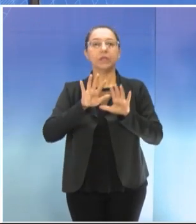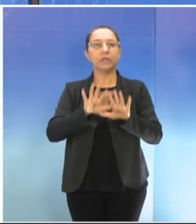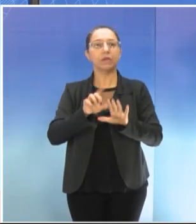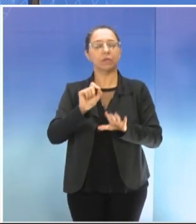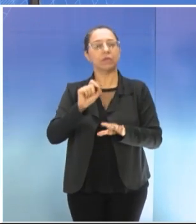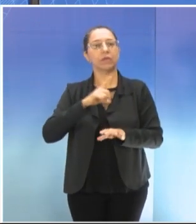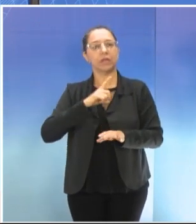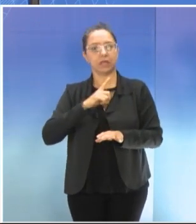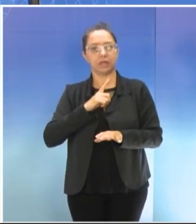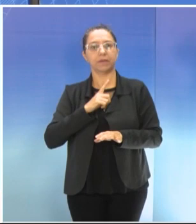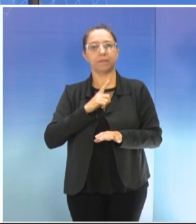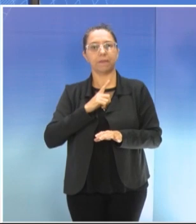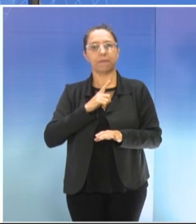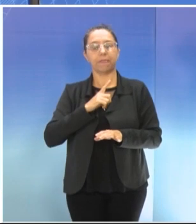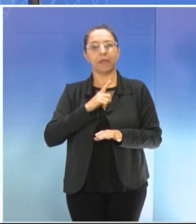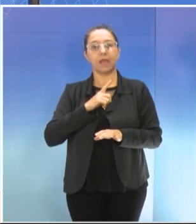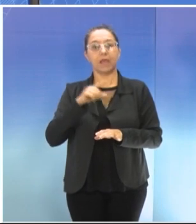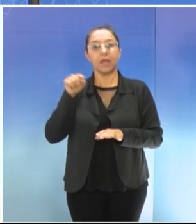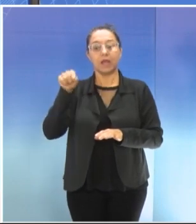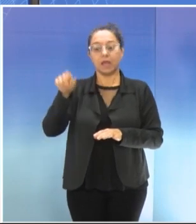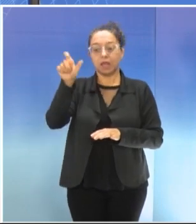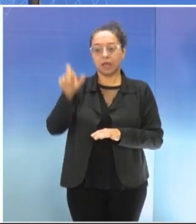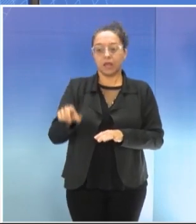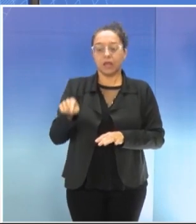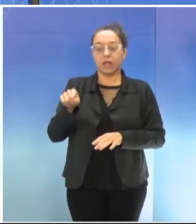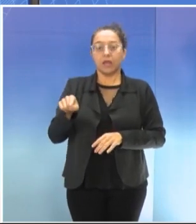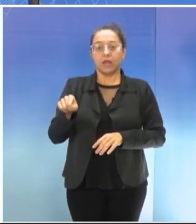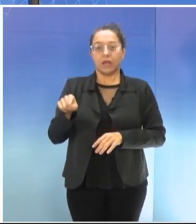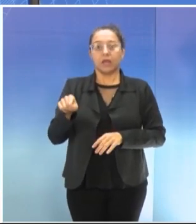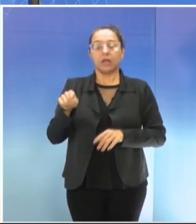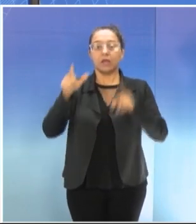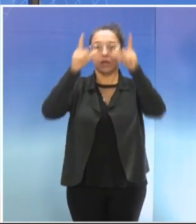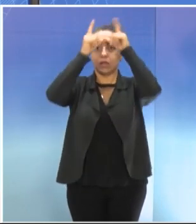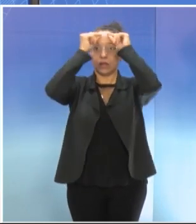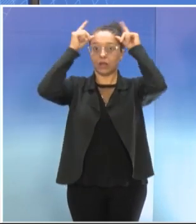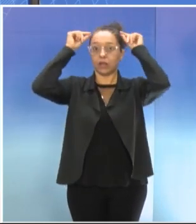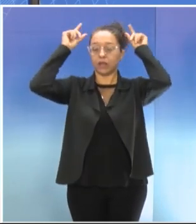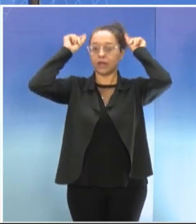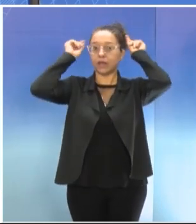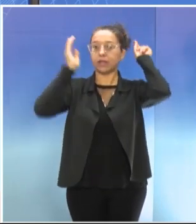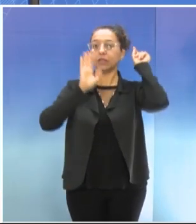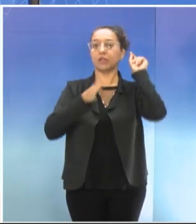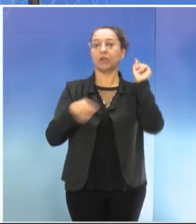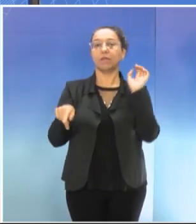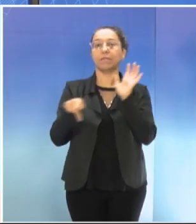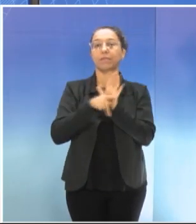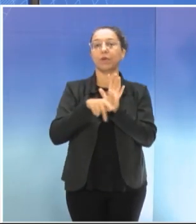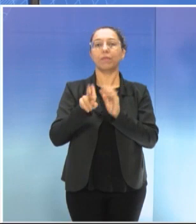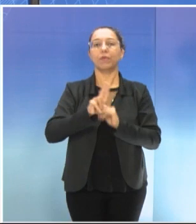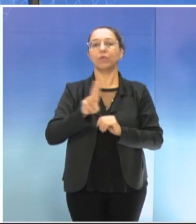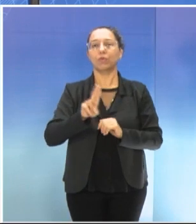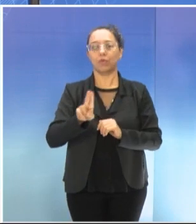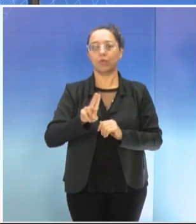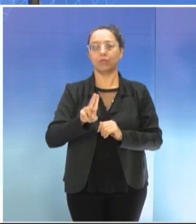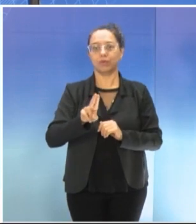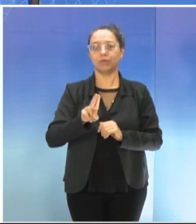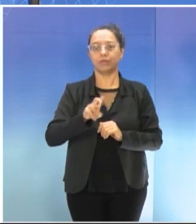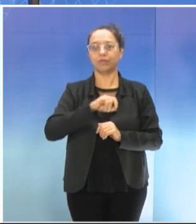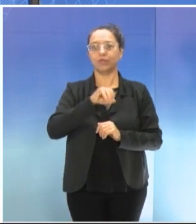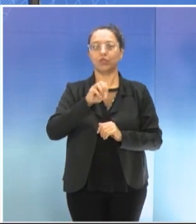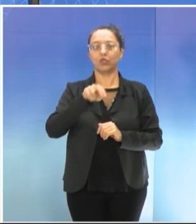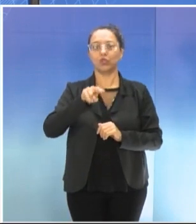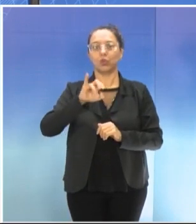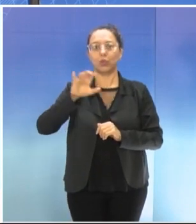classificam como sendo Jônia. Jônia, que era o nome dado pela Grécia Antiga naqueles tempos.